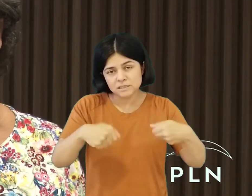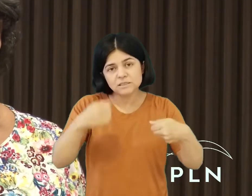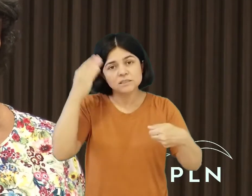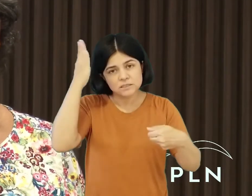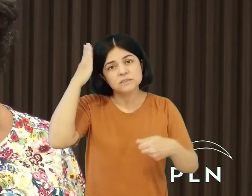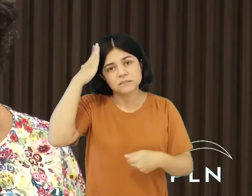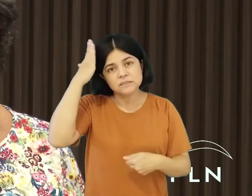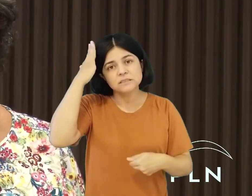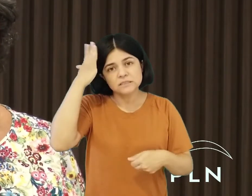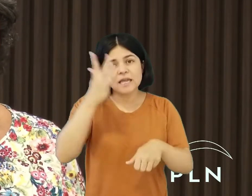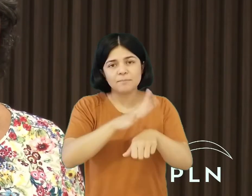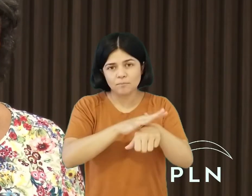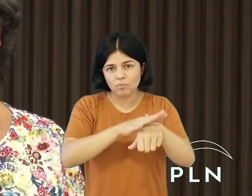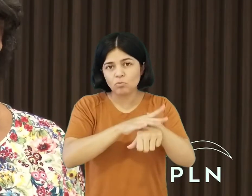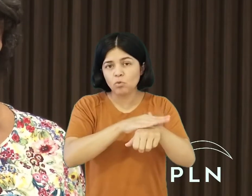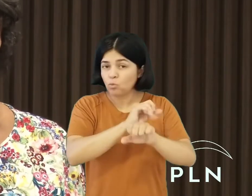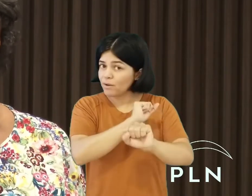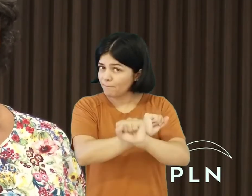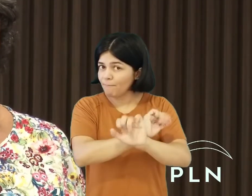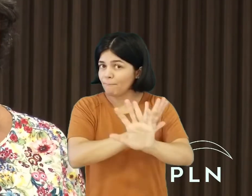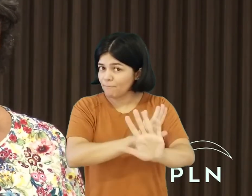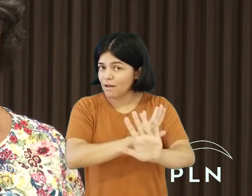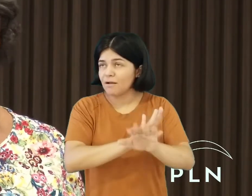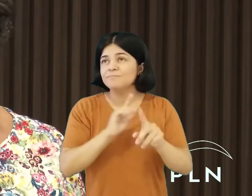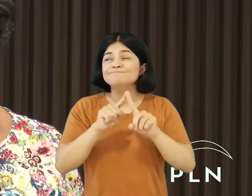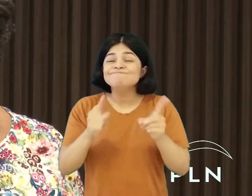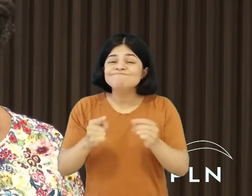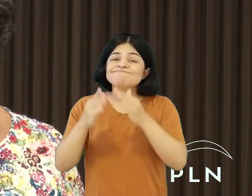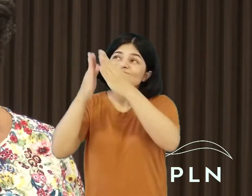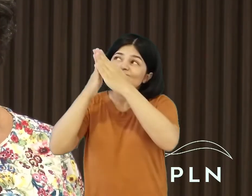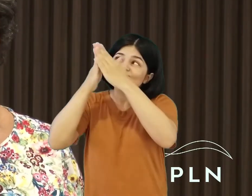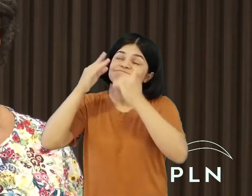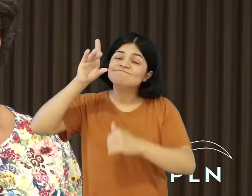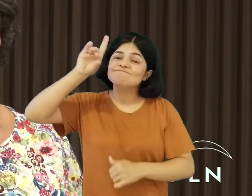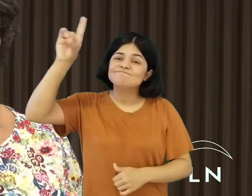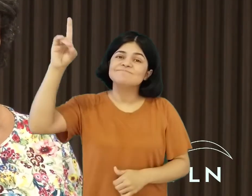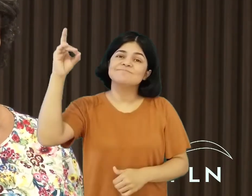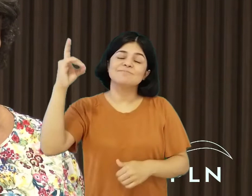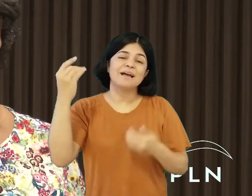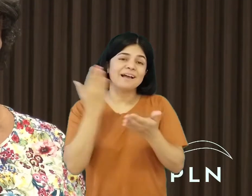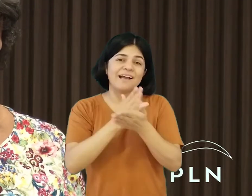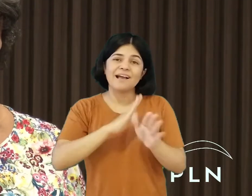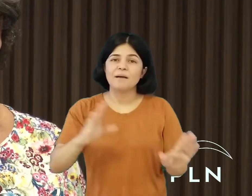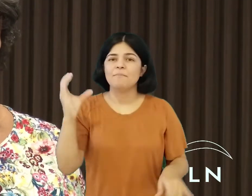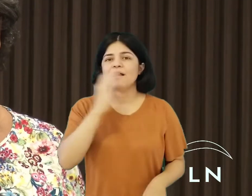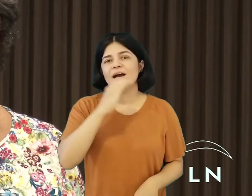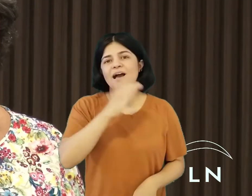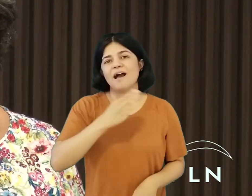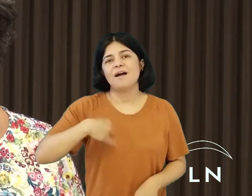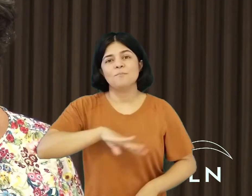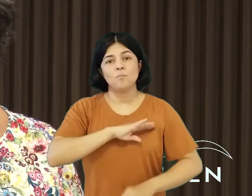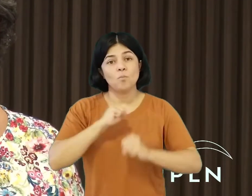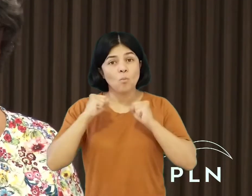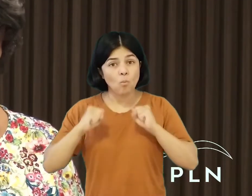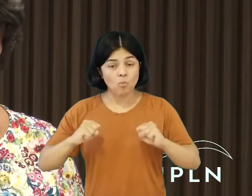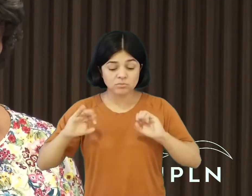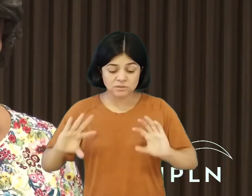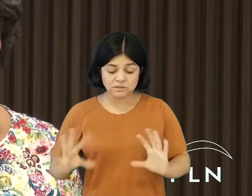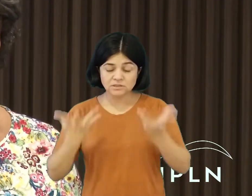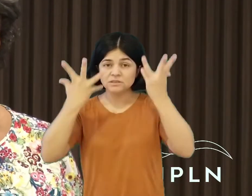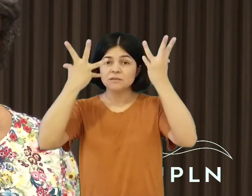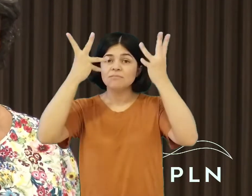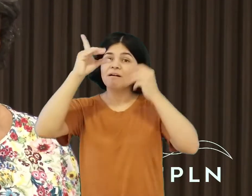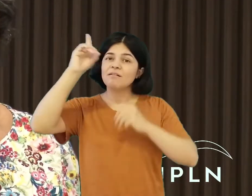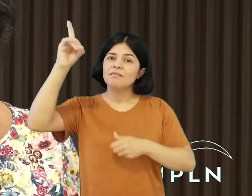o avanço dessa doença. Mas clamemos ao Senhor para que isso passe logo, né? Para que a gente possa voltar a celebrar o Senhor